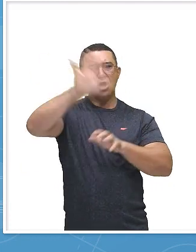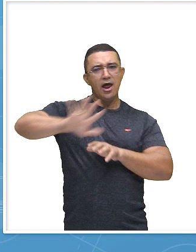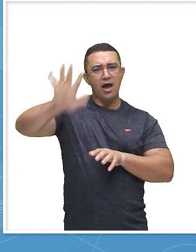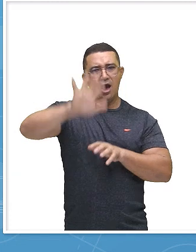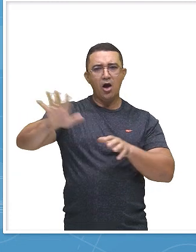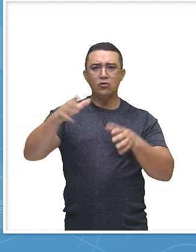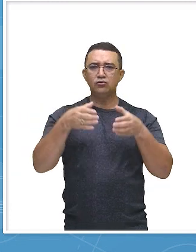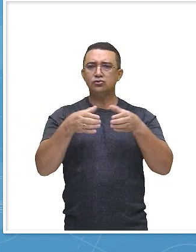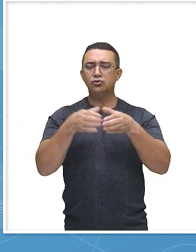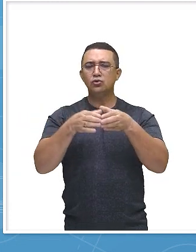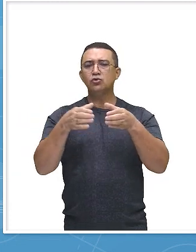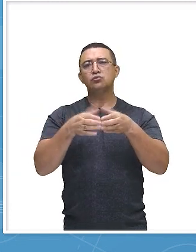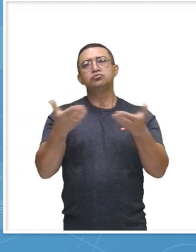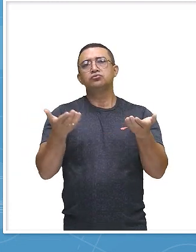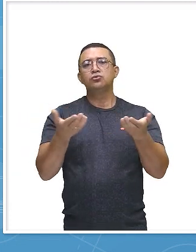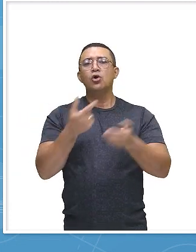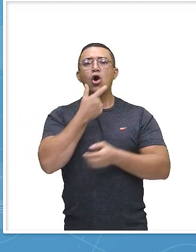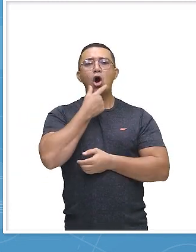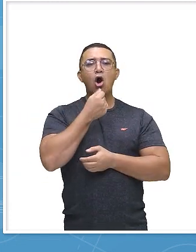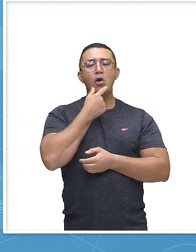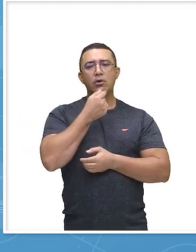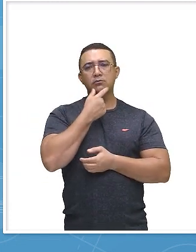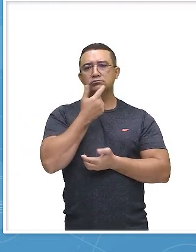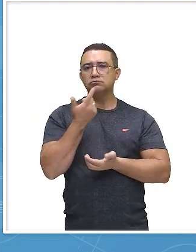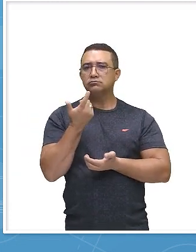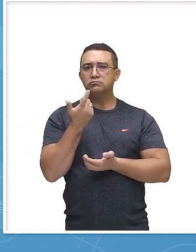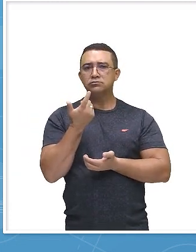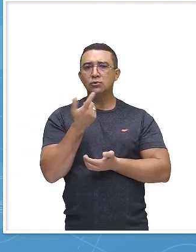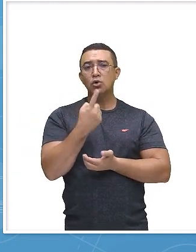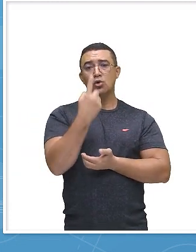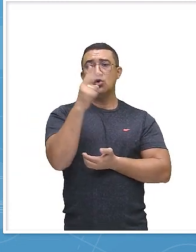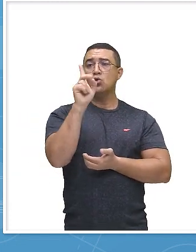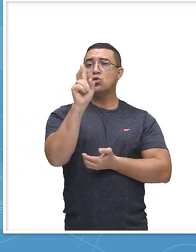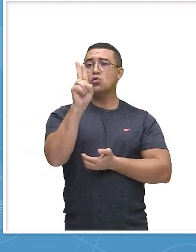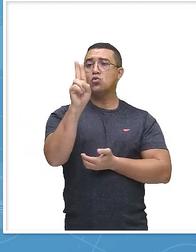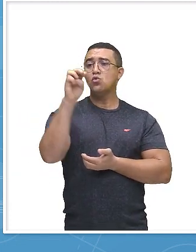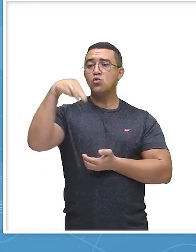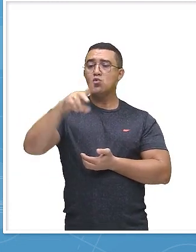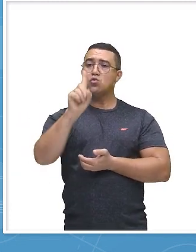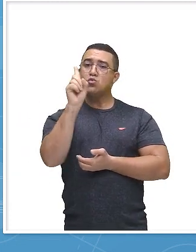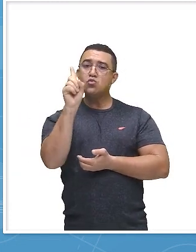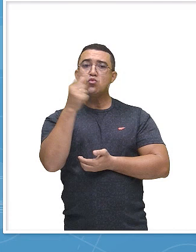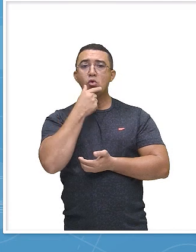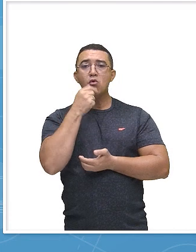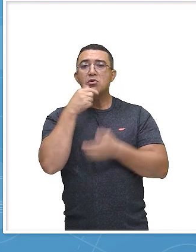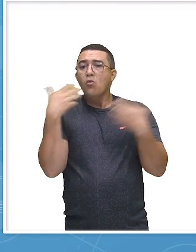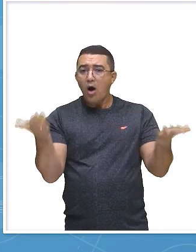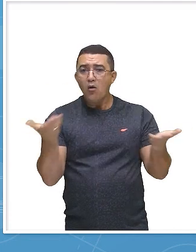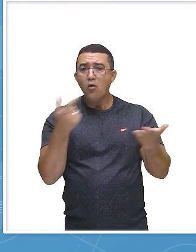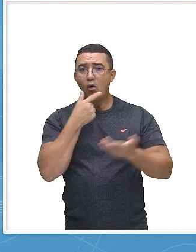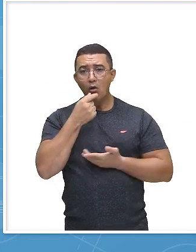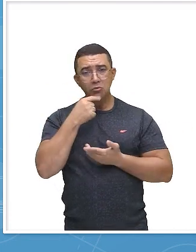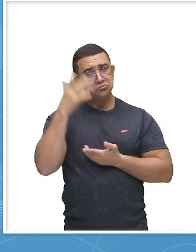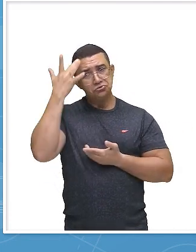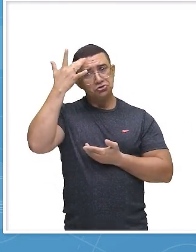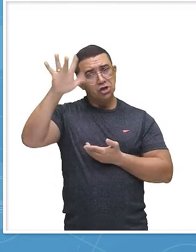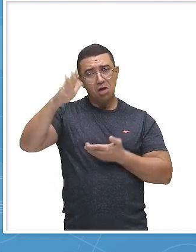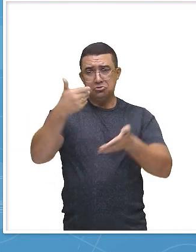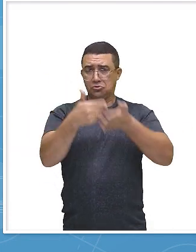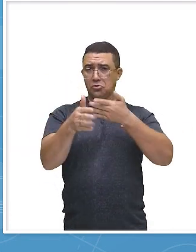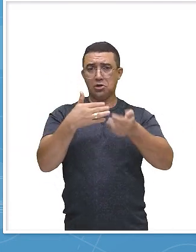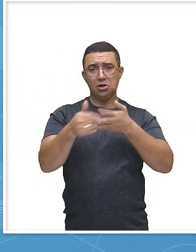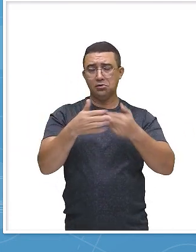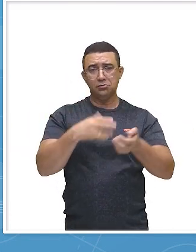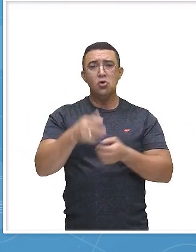um homem. Uma menina, que menina é esta? Uma menina aí, dentre várias que se tem. Um cavalo, eu tenho uma